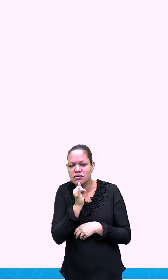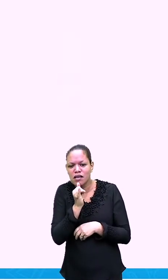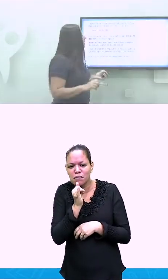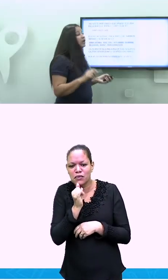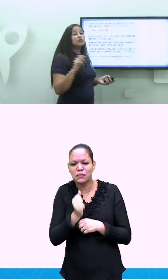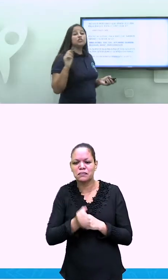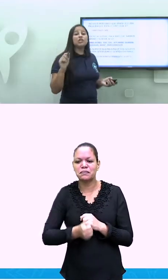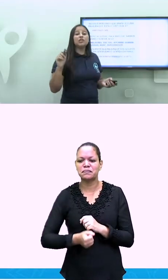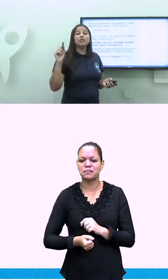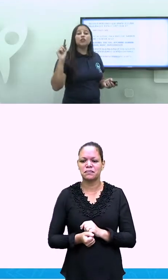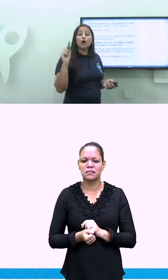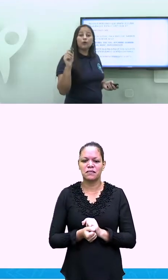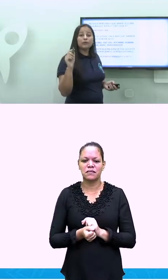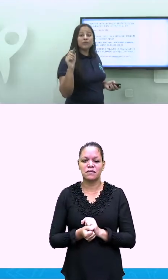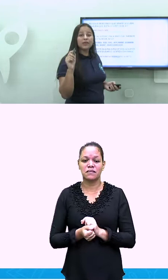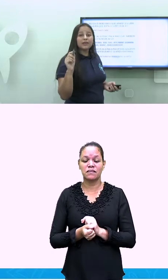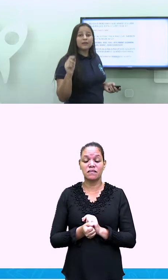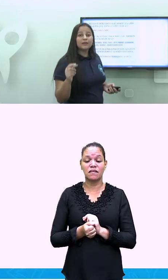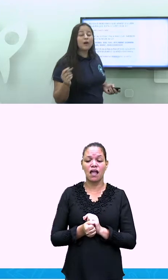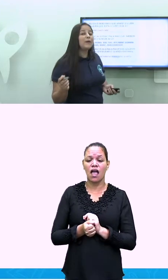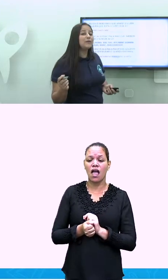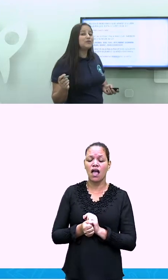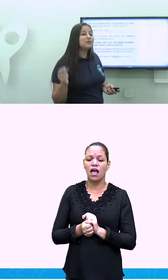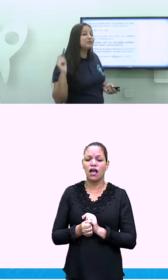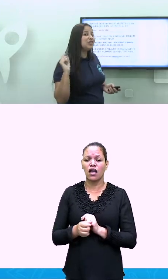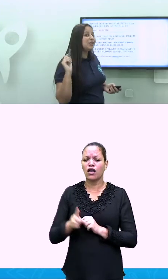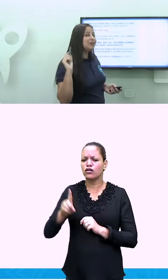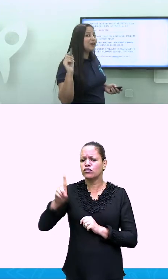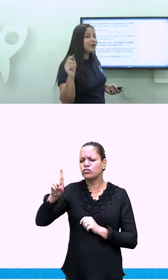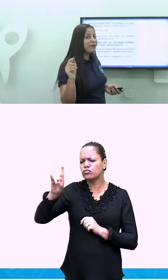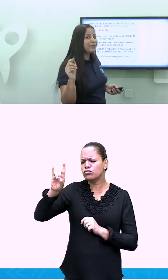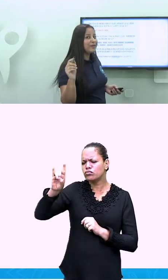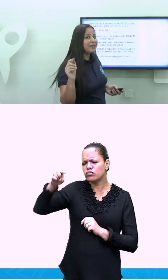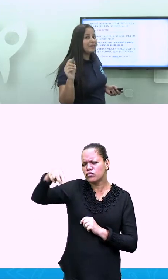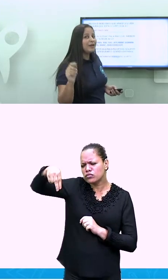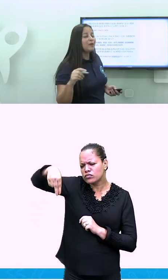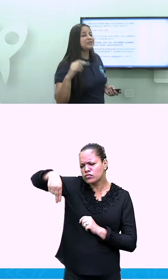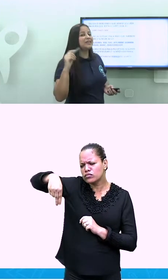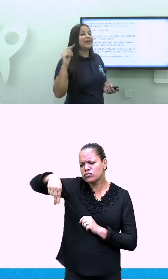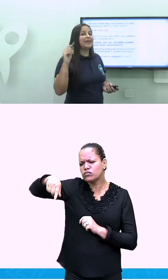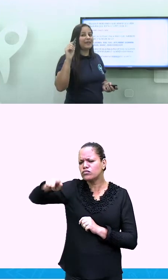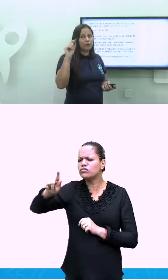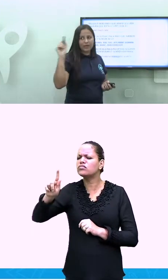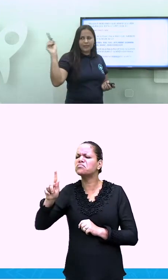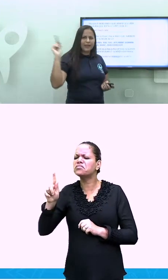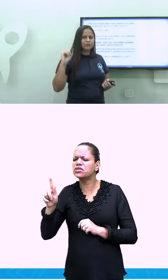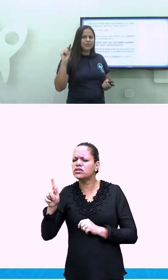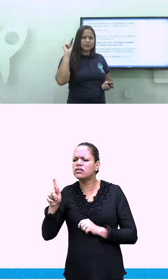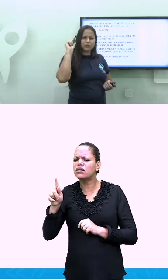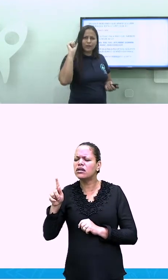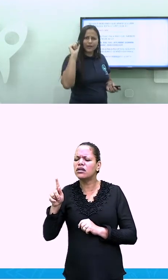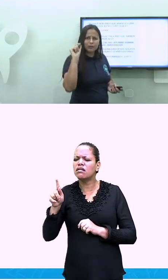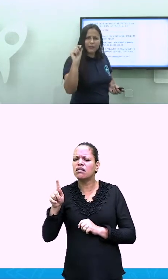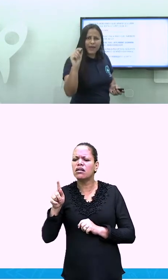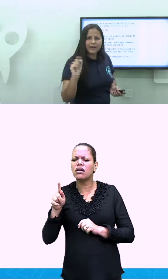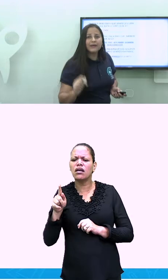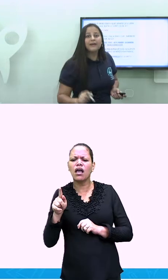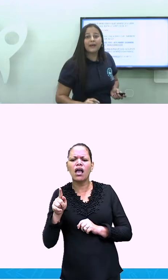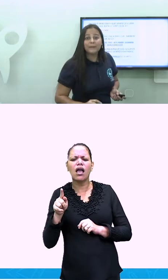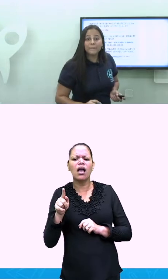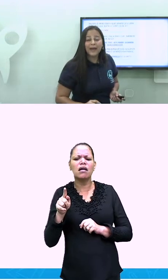ó. Ding dong. Qual é o som do ding dong? Quando você quer ler que alguém está lá no texto tocando